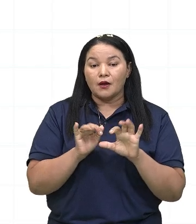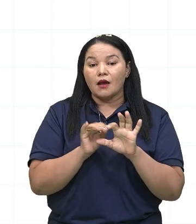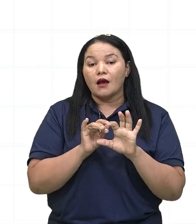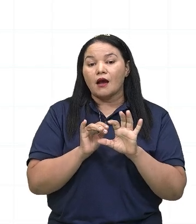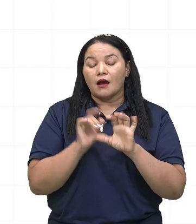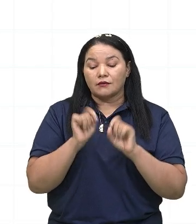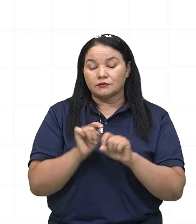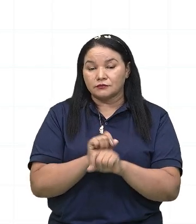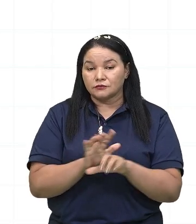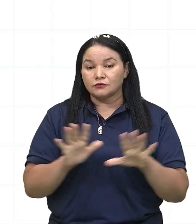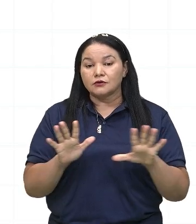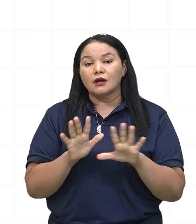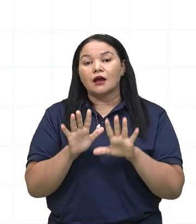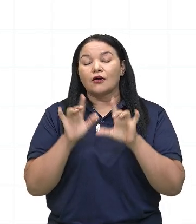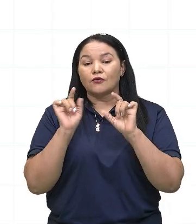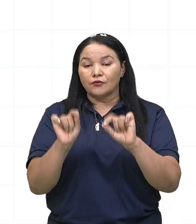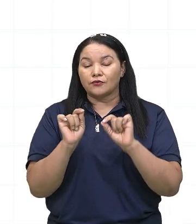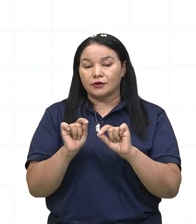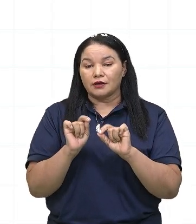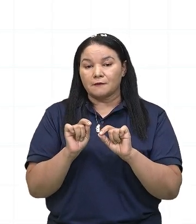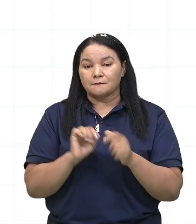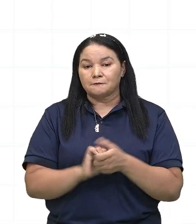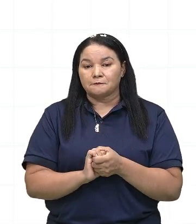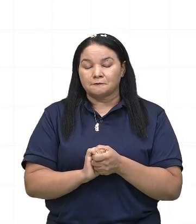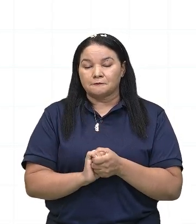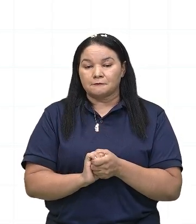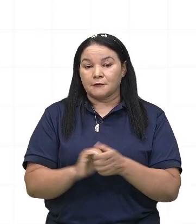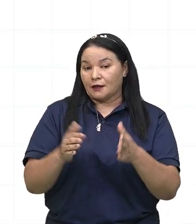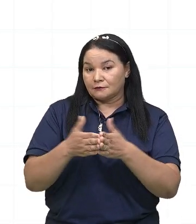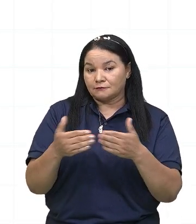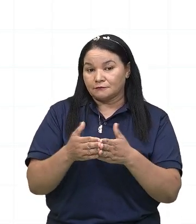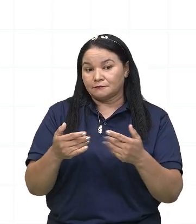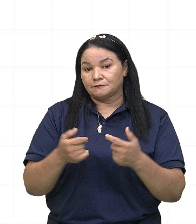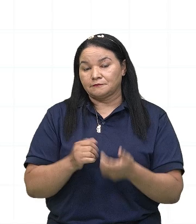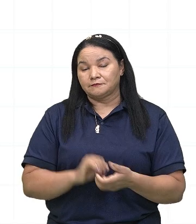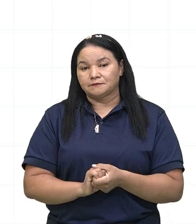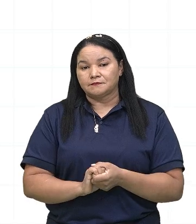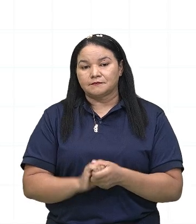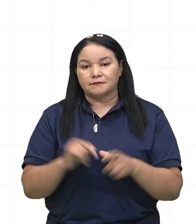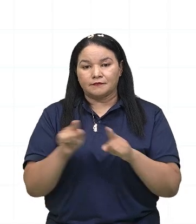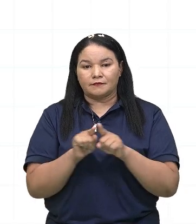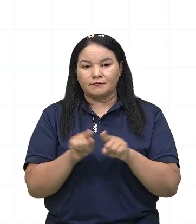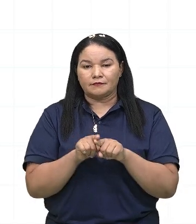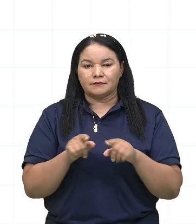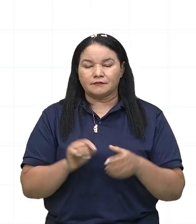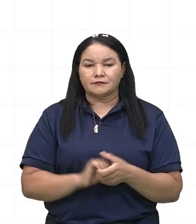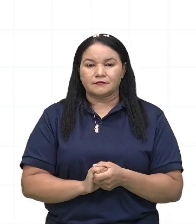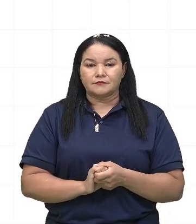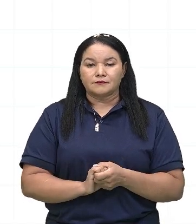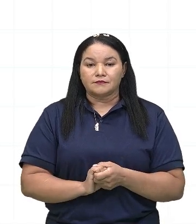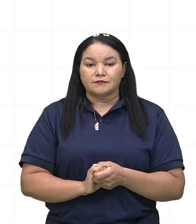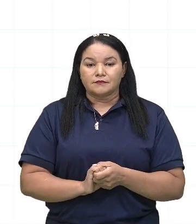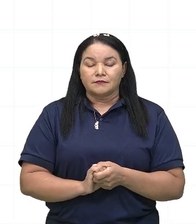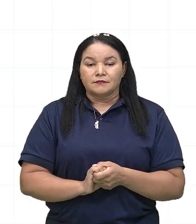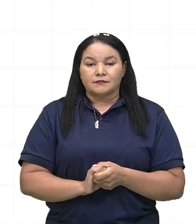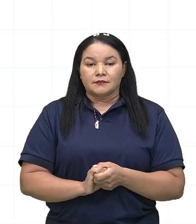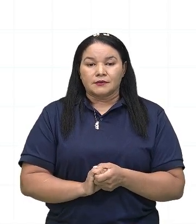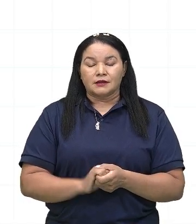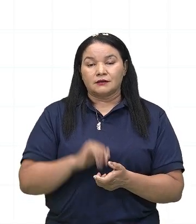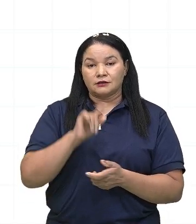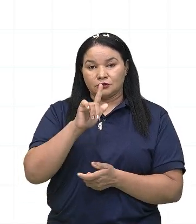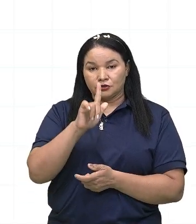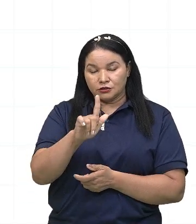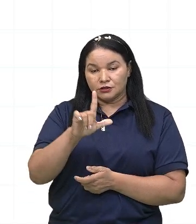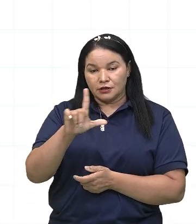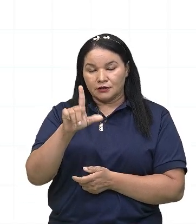alguma solicitação, né, professora Socorro? Sim, o GLPI, ele é um programa